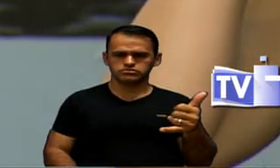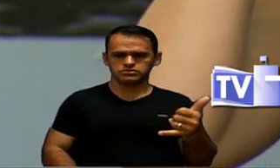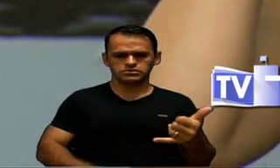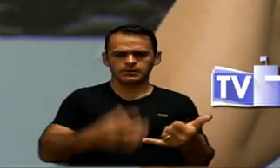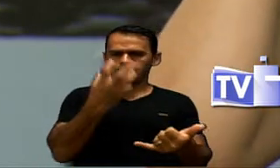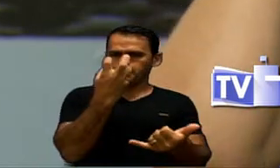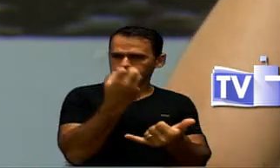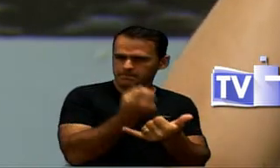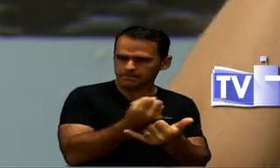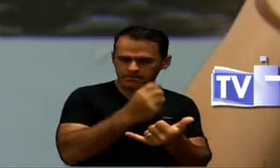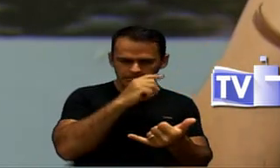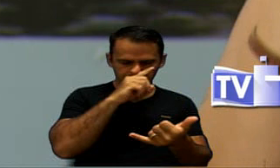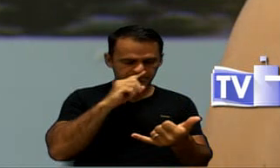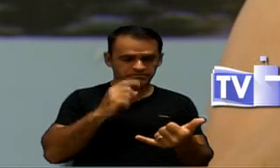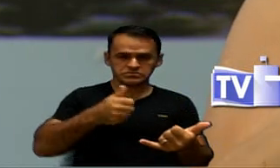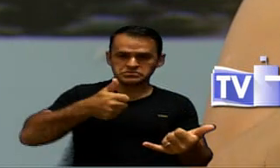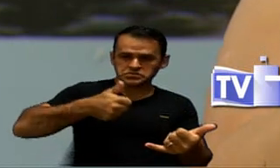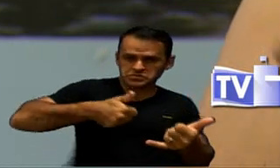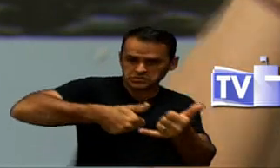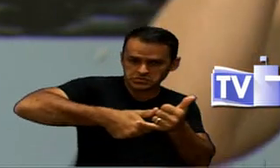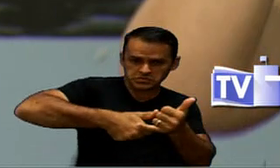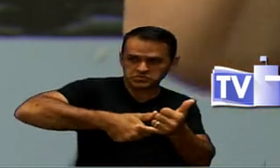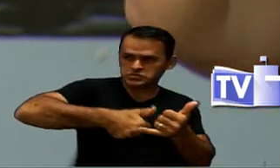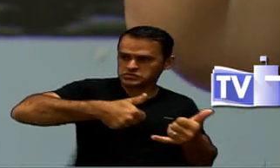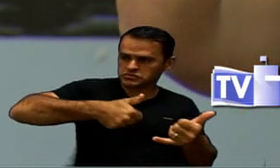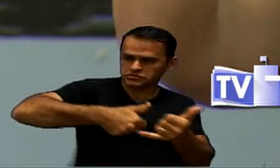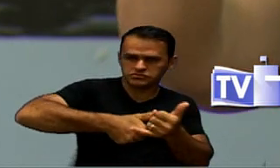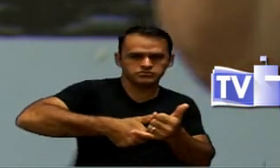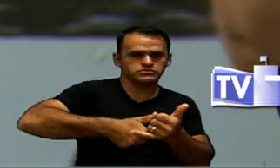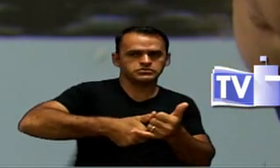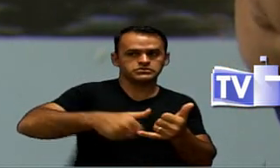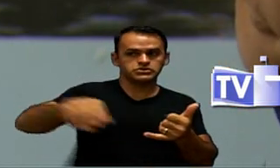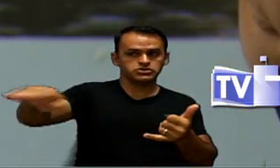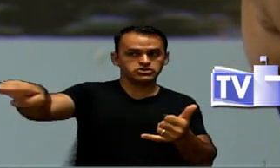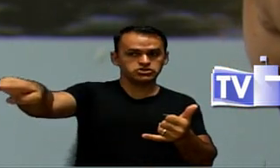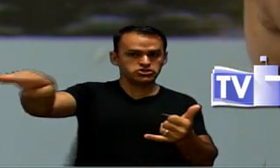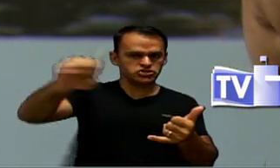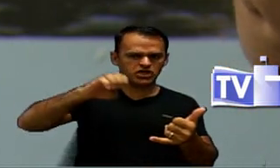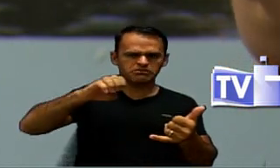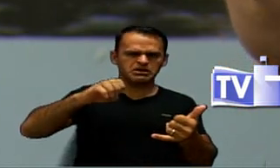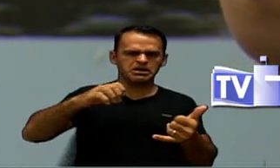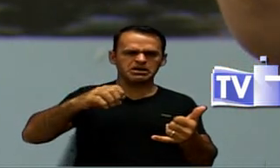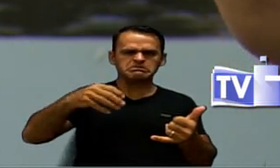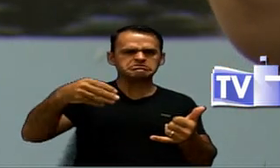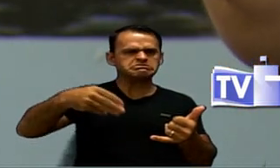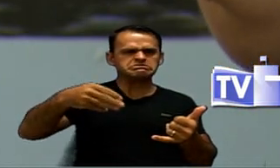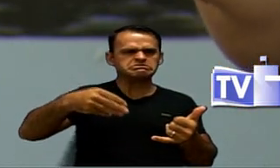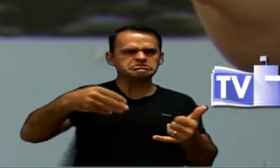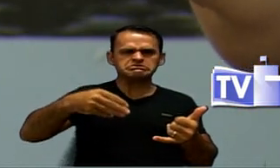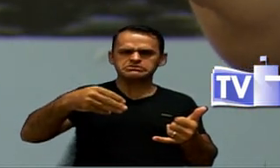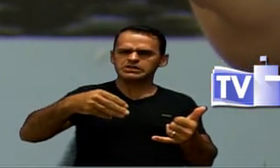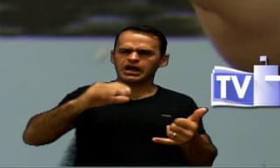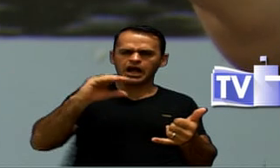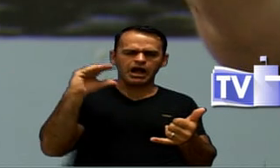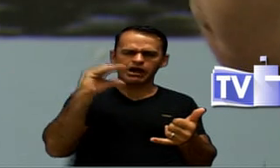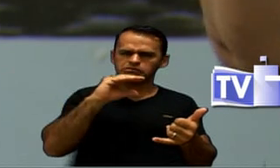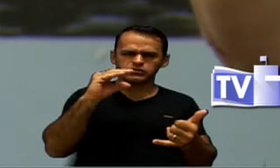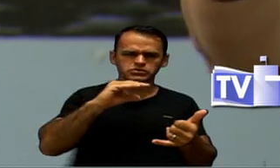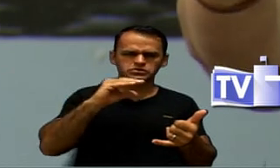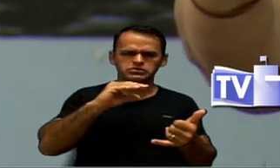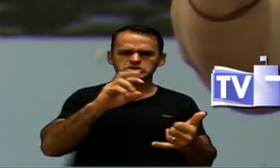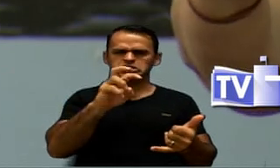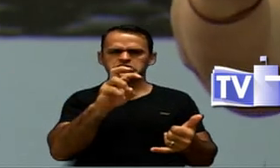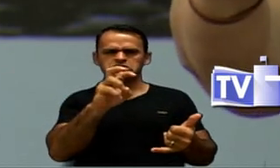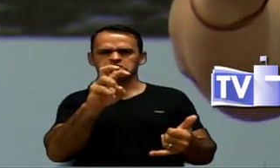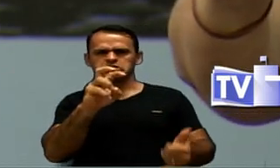quando ele aciona um alarme e aí dispara. Porque quantos minutos leva? Que chega